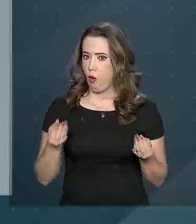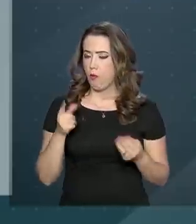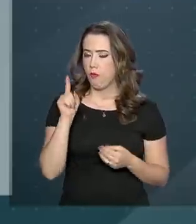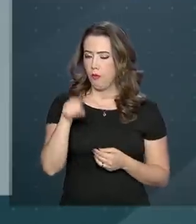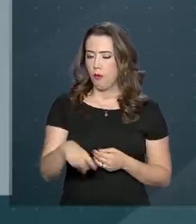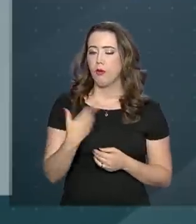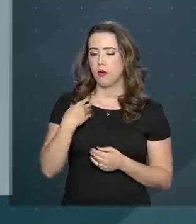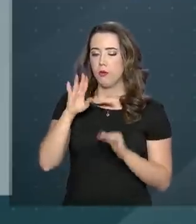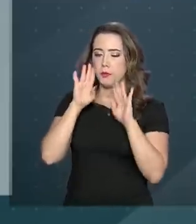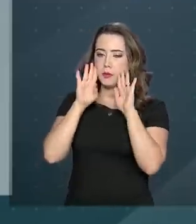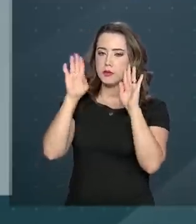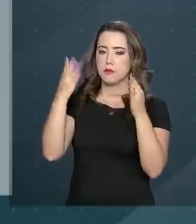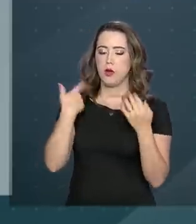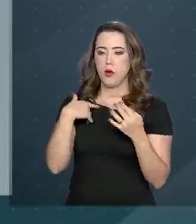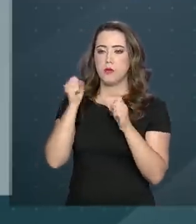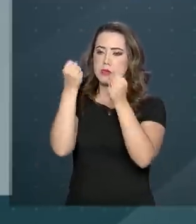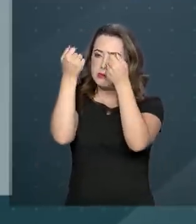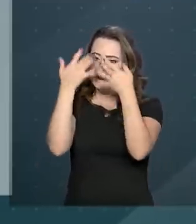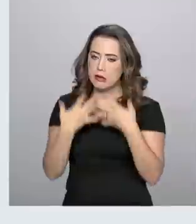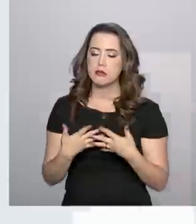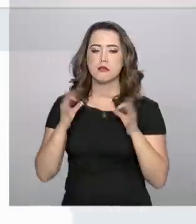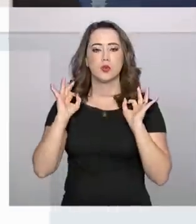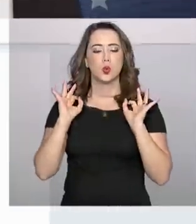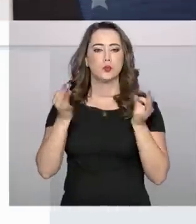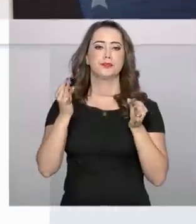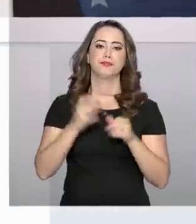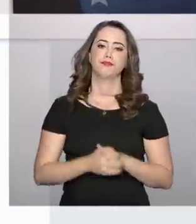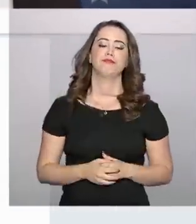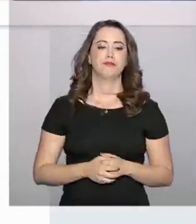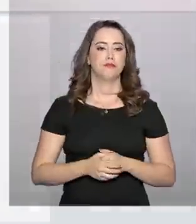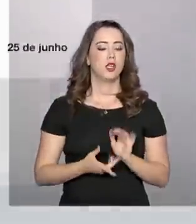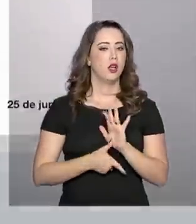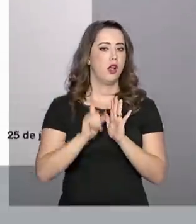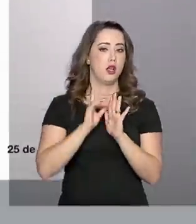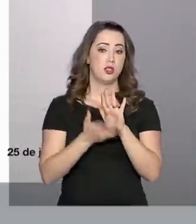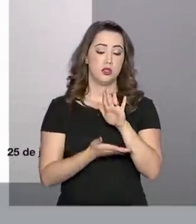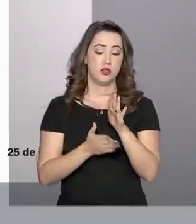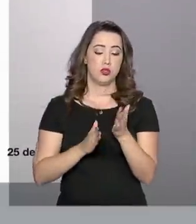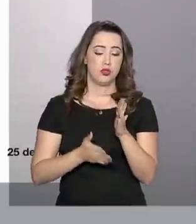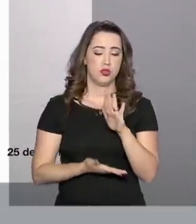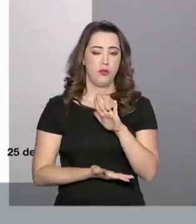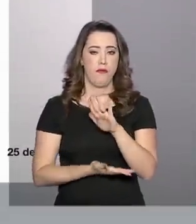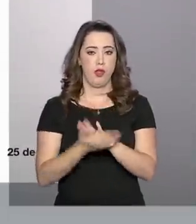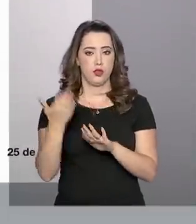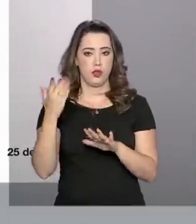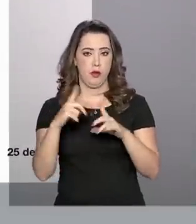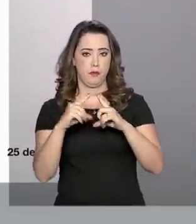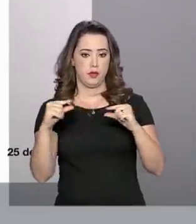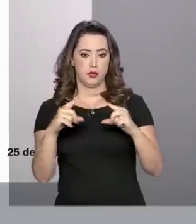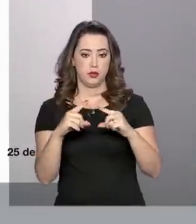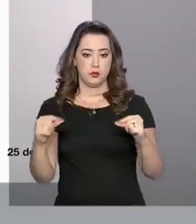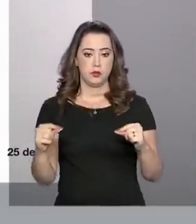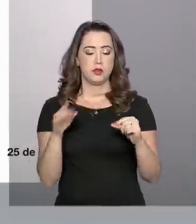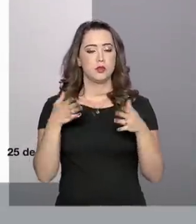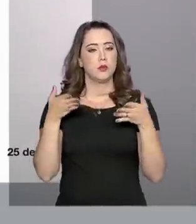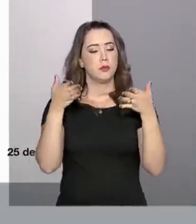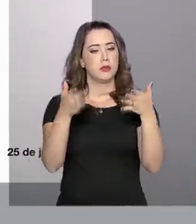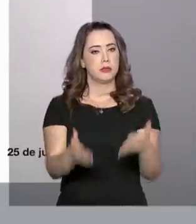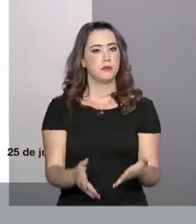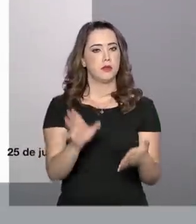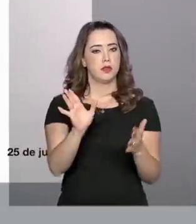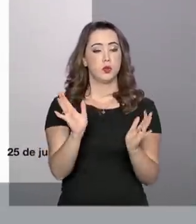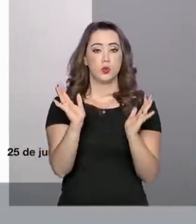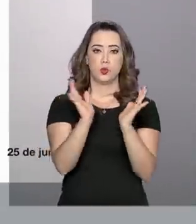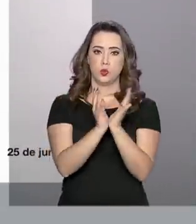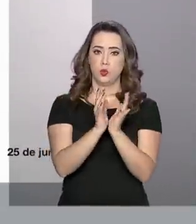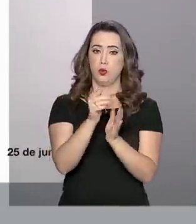darão prioridade para a elucidação do caso. Antes de embarcar para o Japão, onde participará da cúpula de líderes do G20,